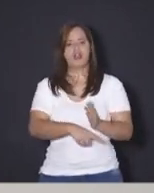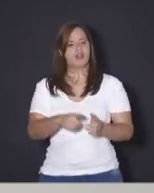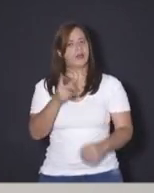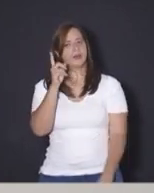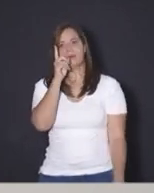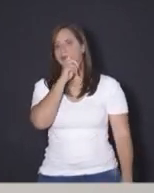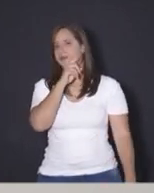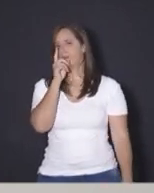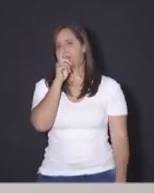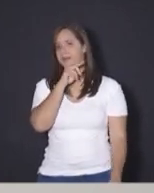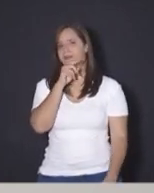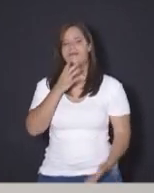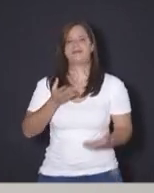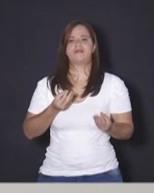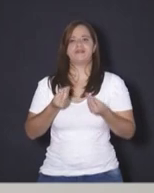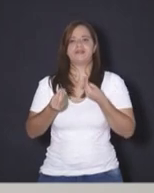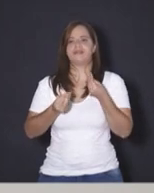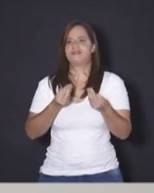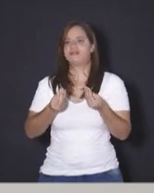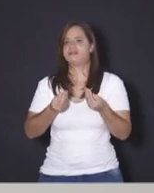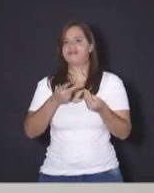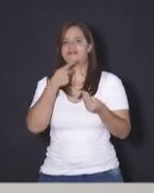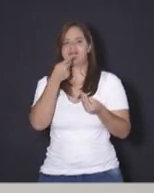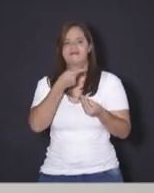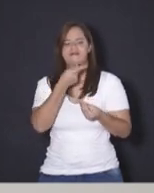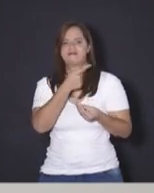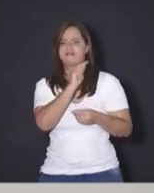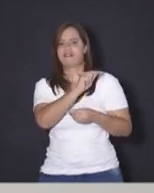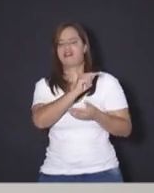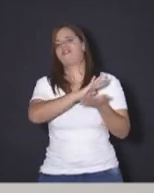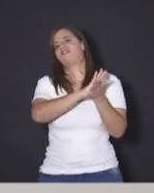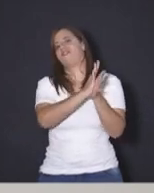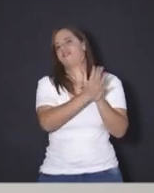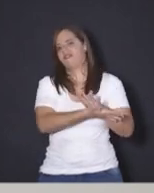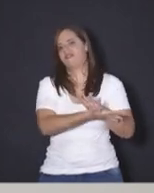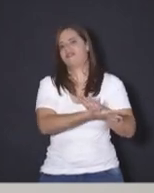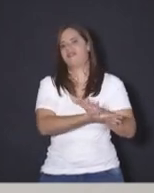considerado como uma falha racista